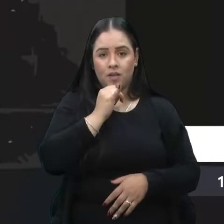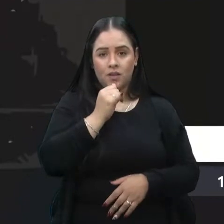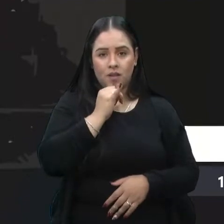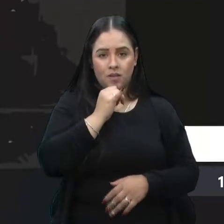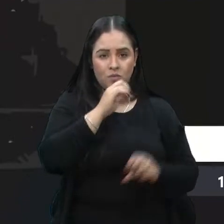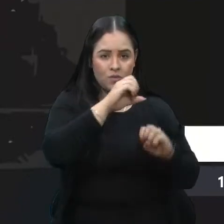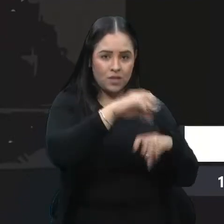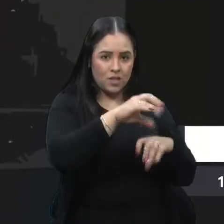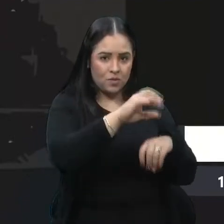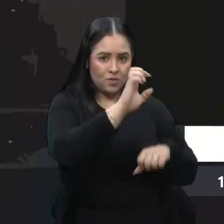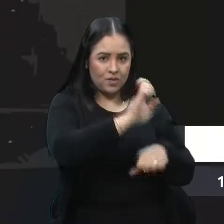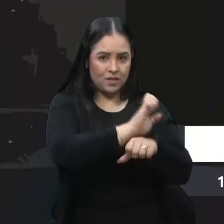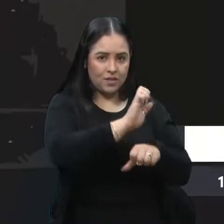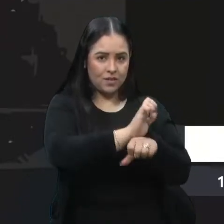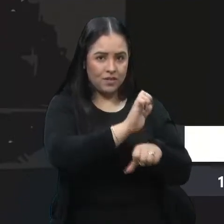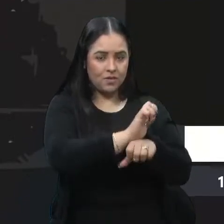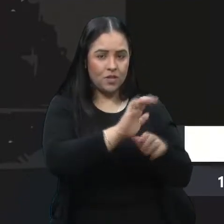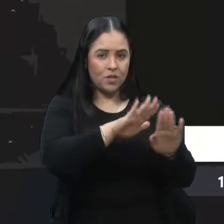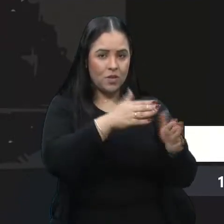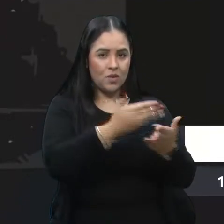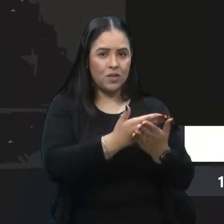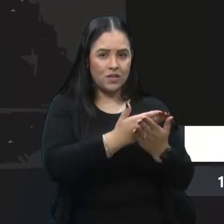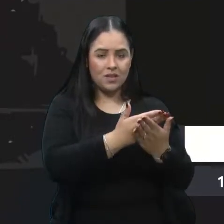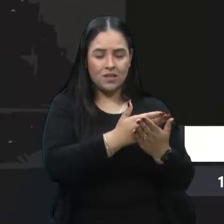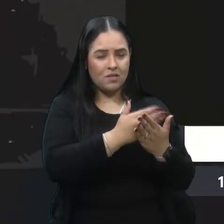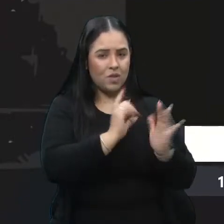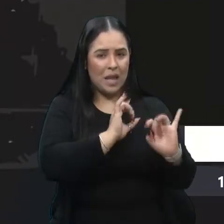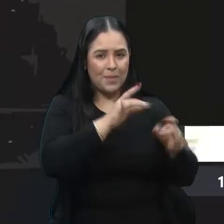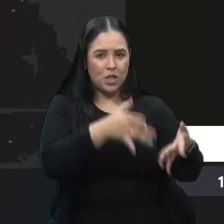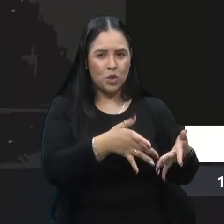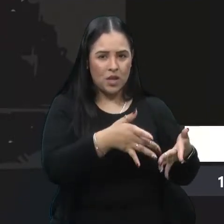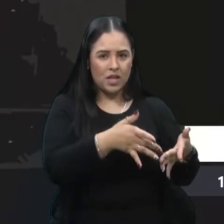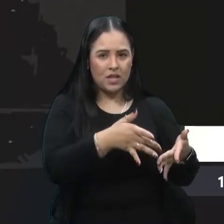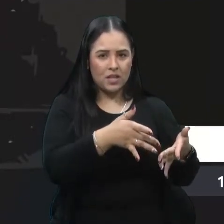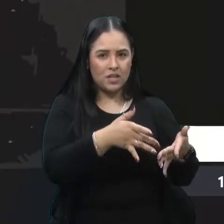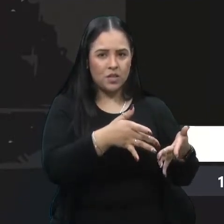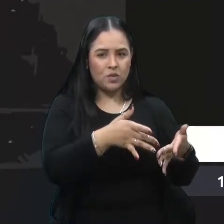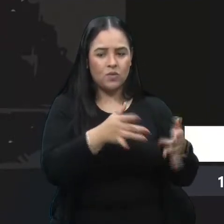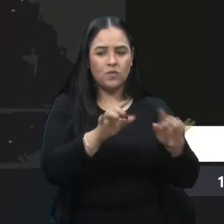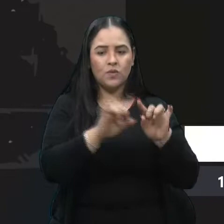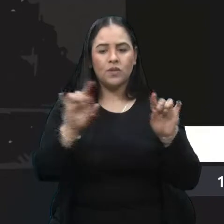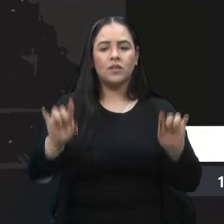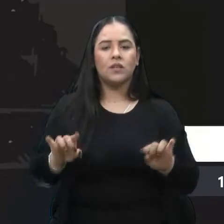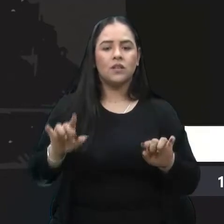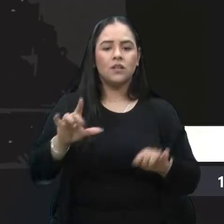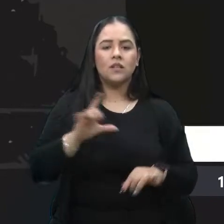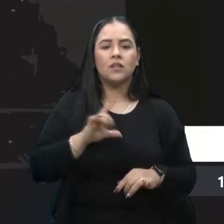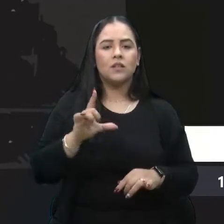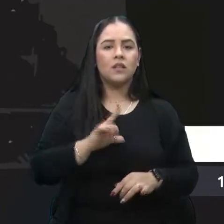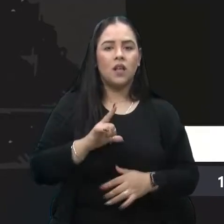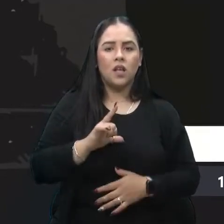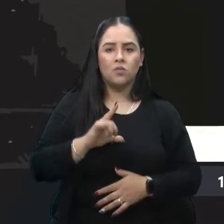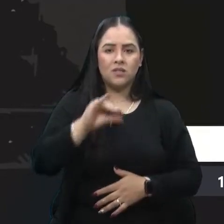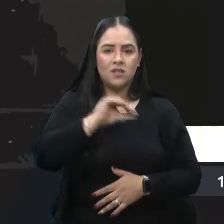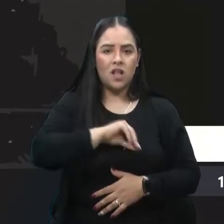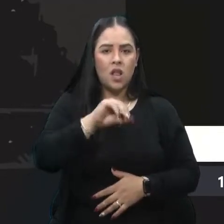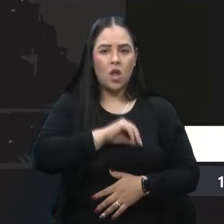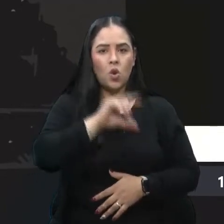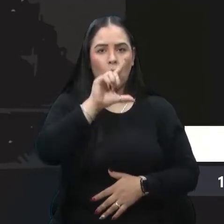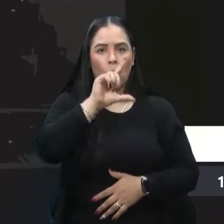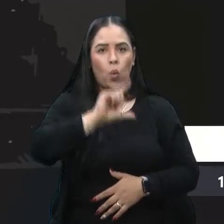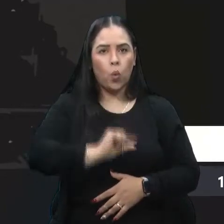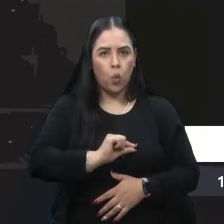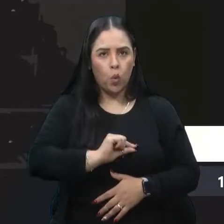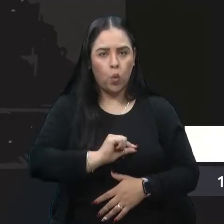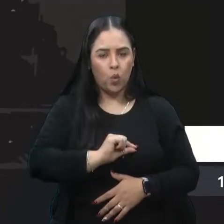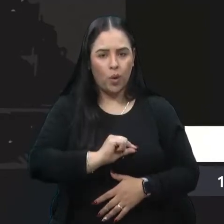educação estadual, que as escolas estão sucateadas e que os servidores ganham uma miséria. Então,